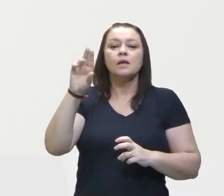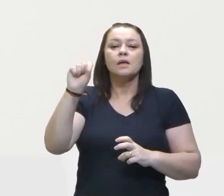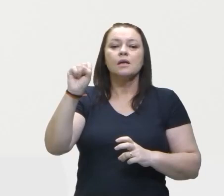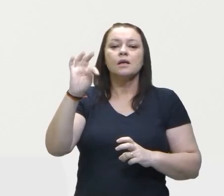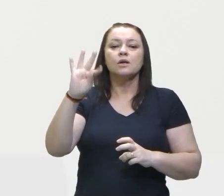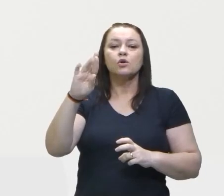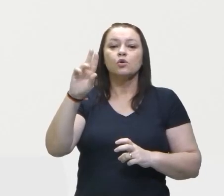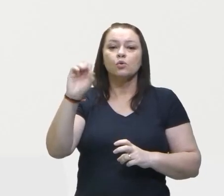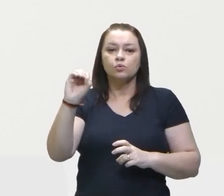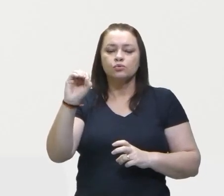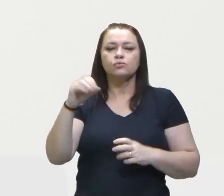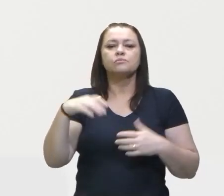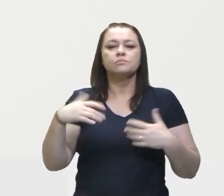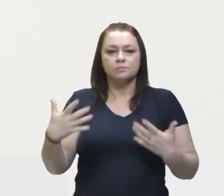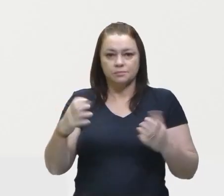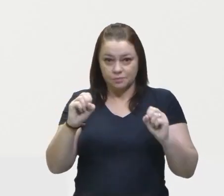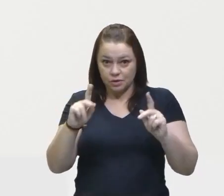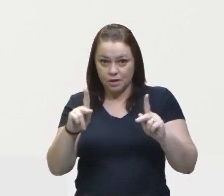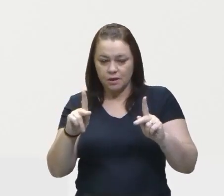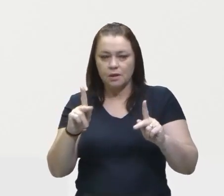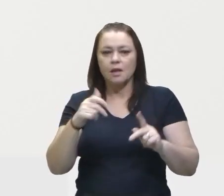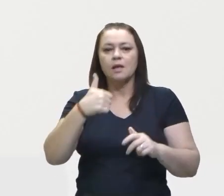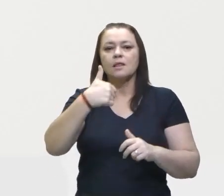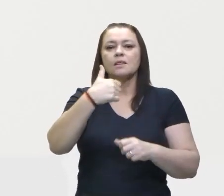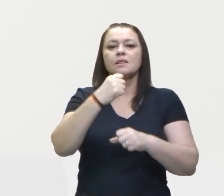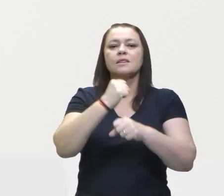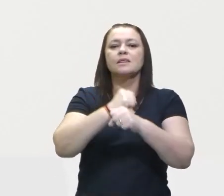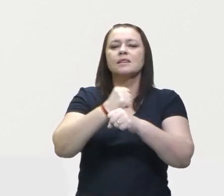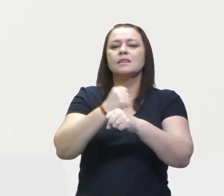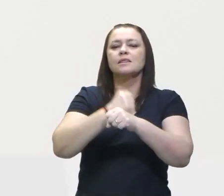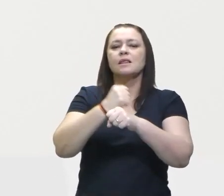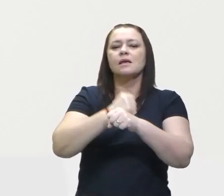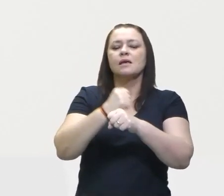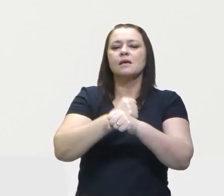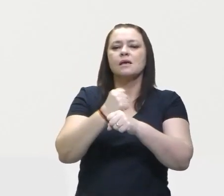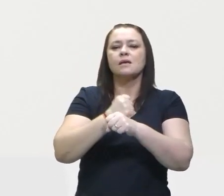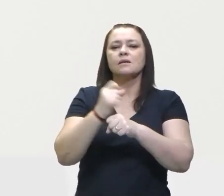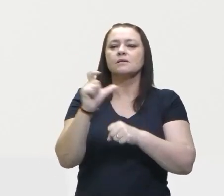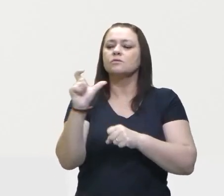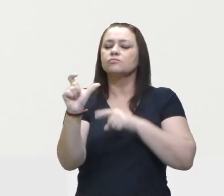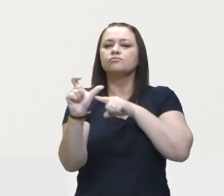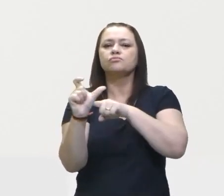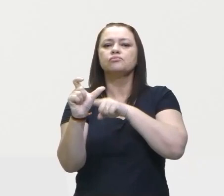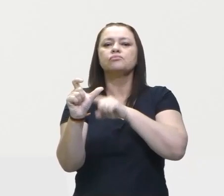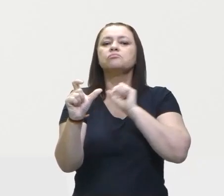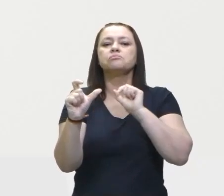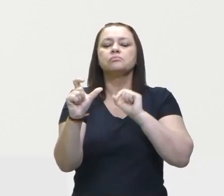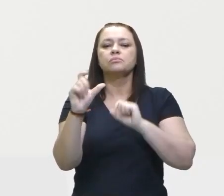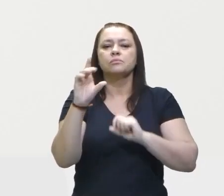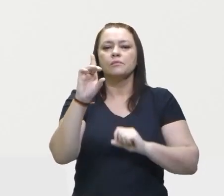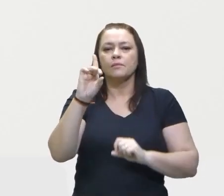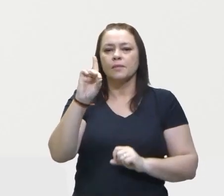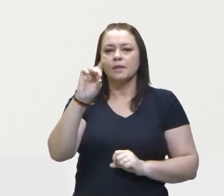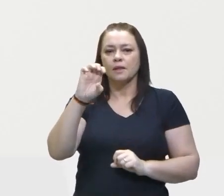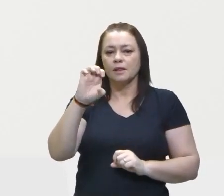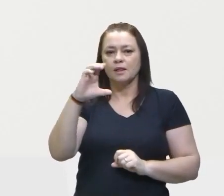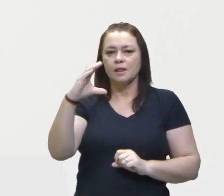vem 10 anos. A cada 10 anos nós chamamos de década. A